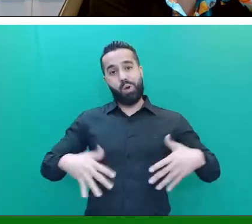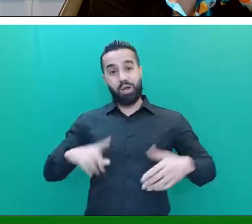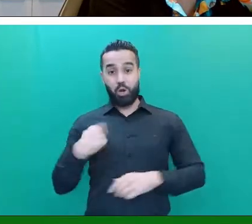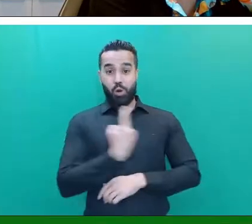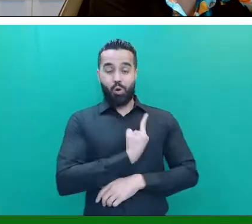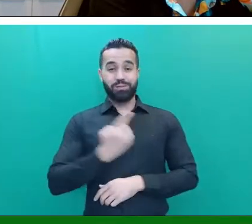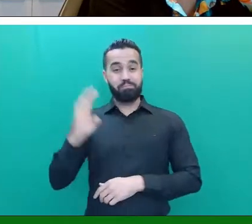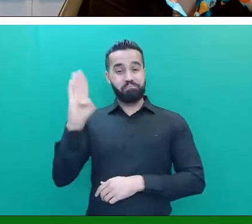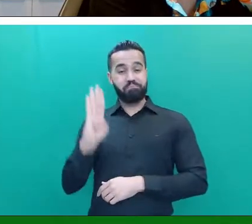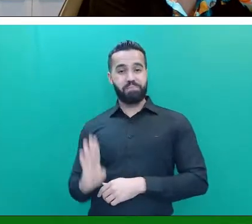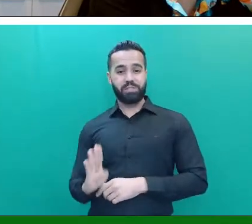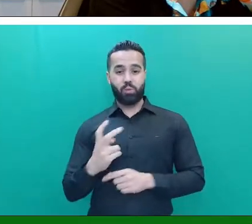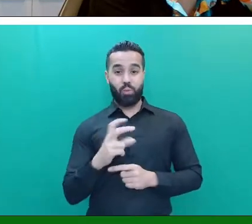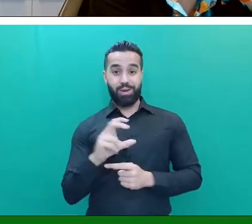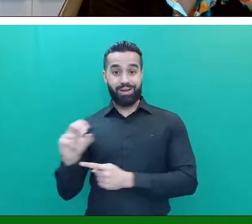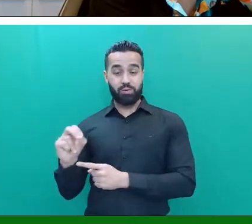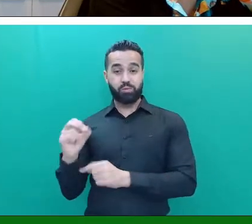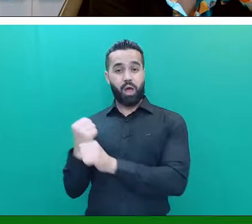se refere a tudo